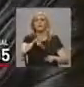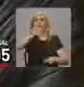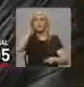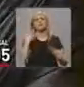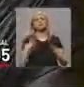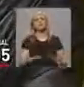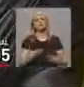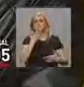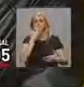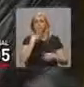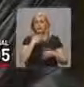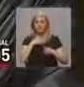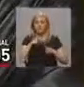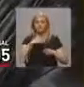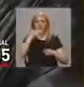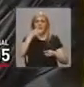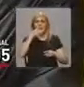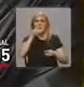um labirinto de personagens. Não é?